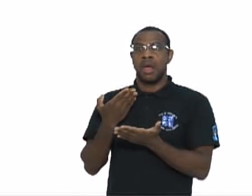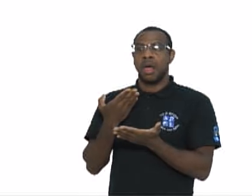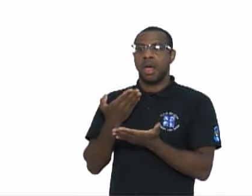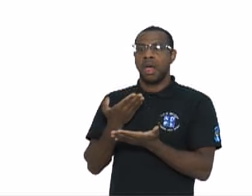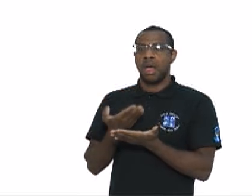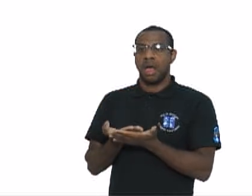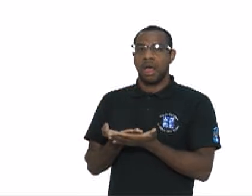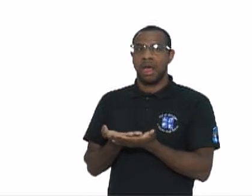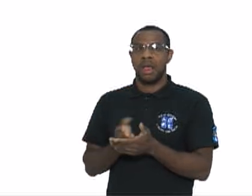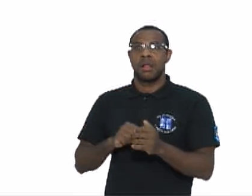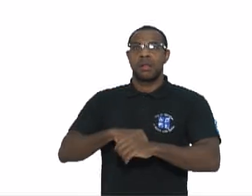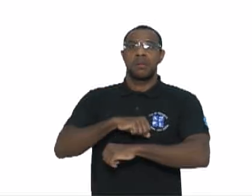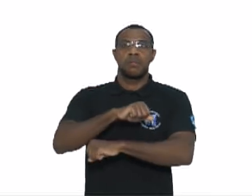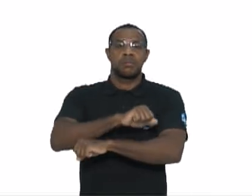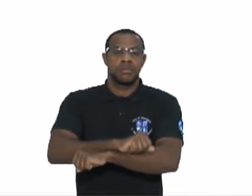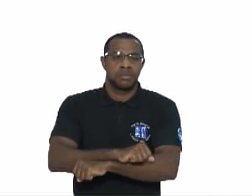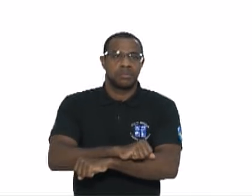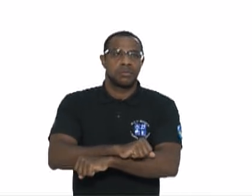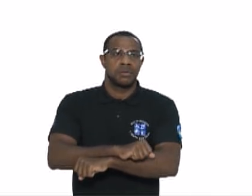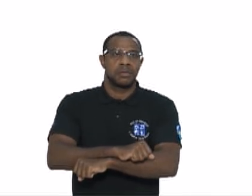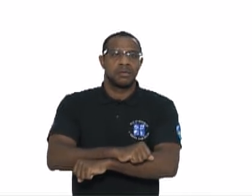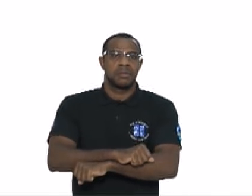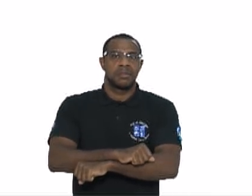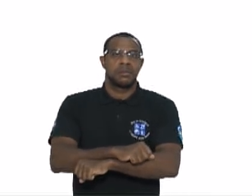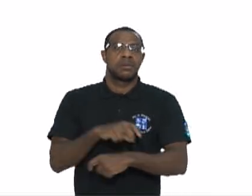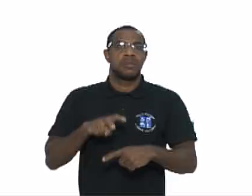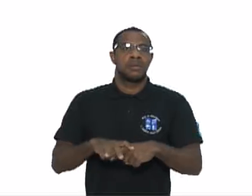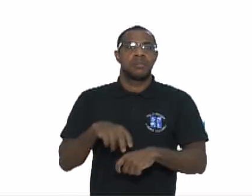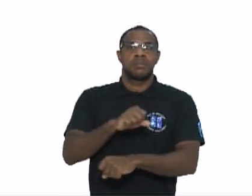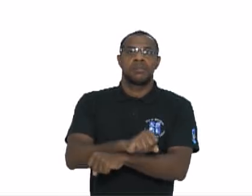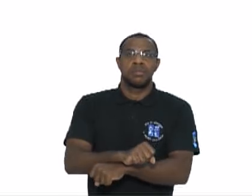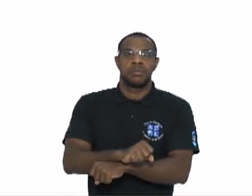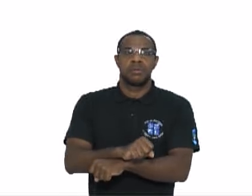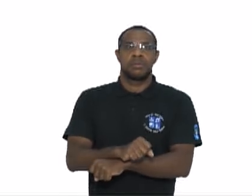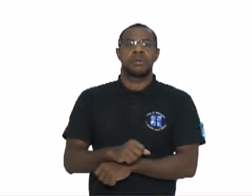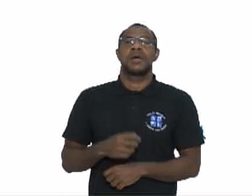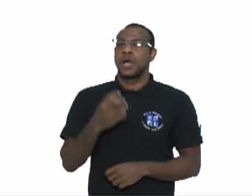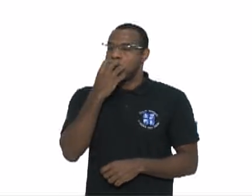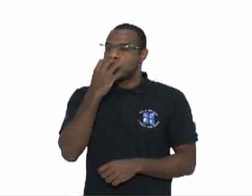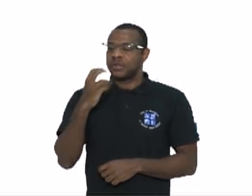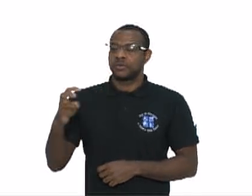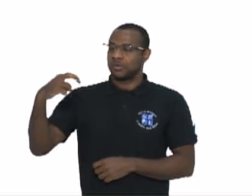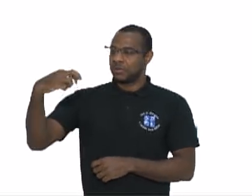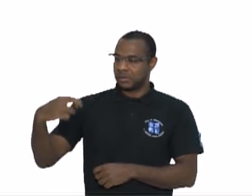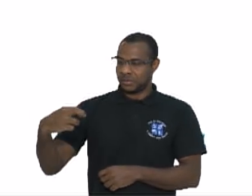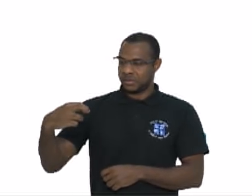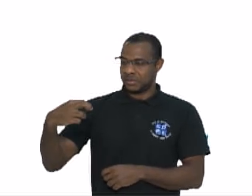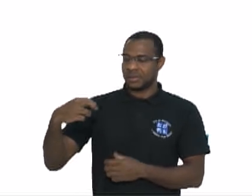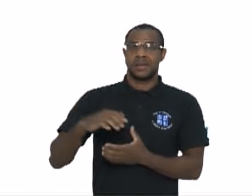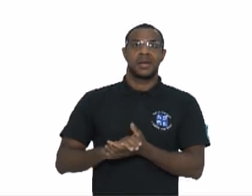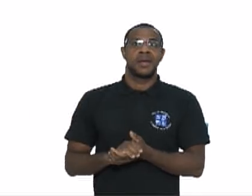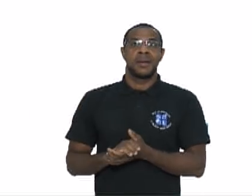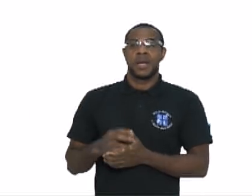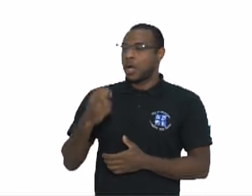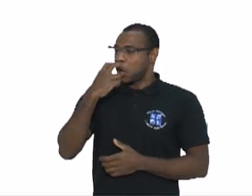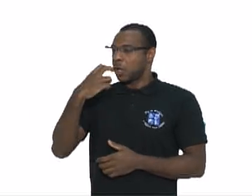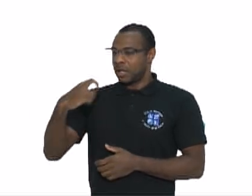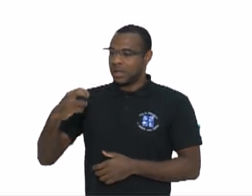sobre a bolsa e os joelhos, até vê-lo dobrar a outra esquina. Mas ele foi mais forte que